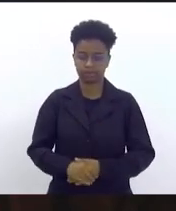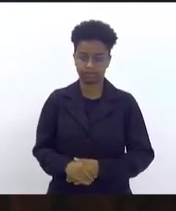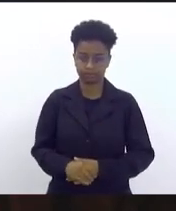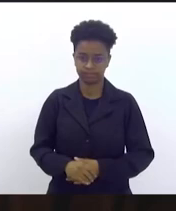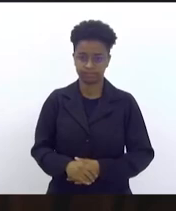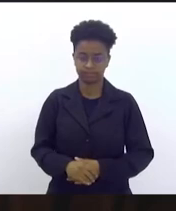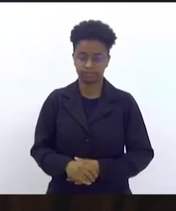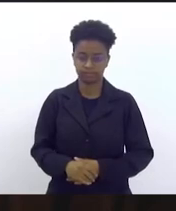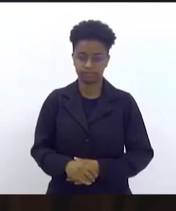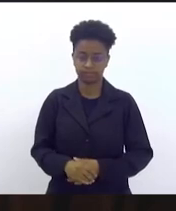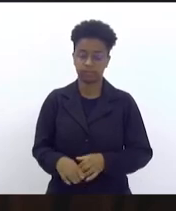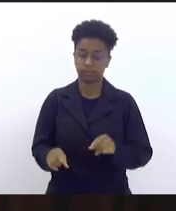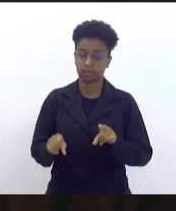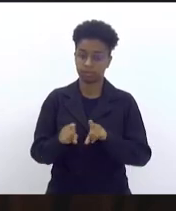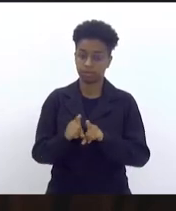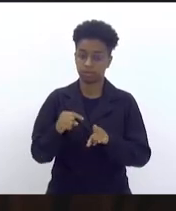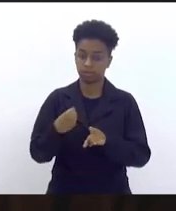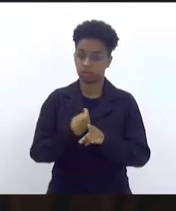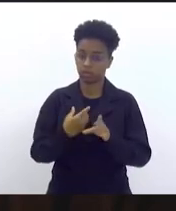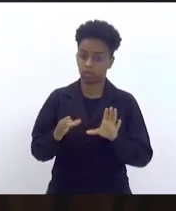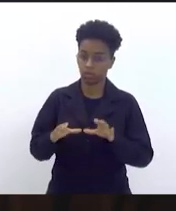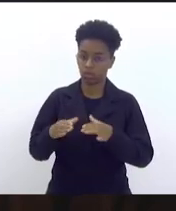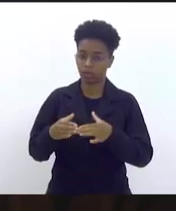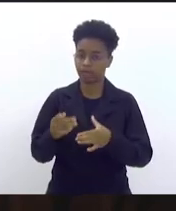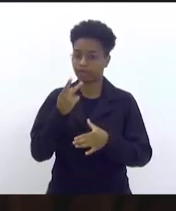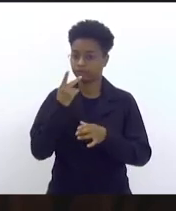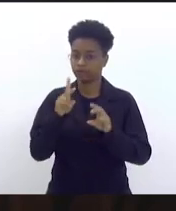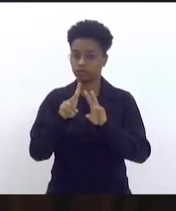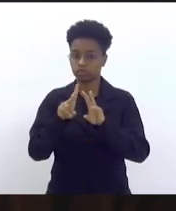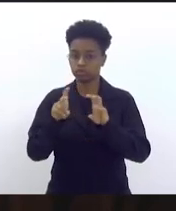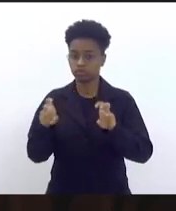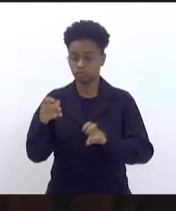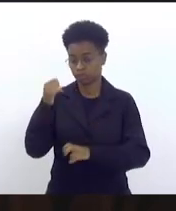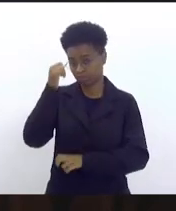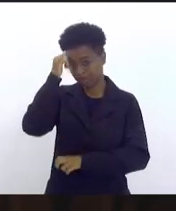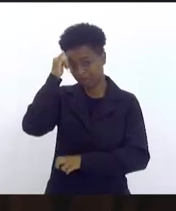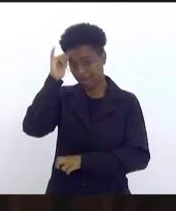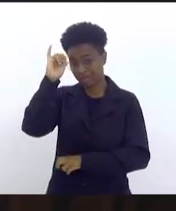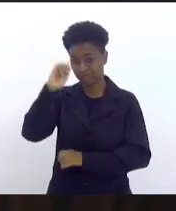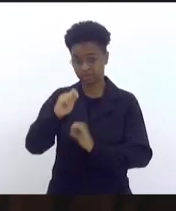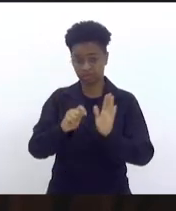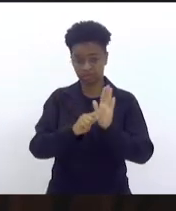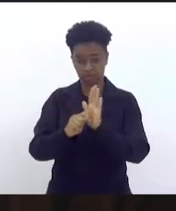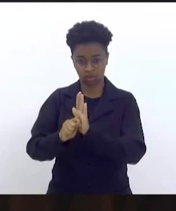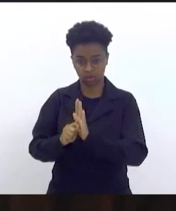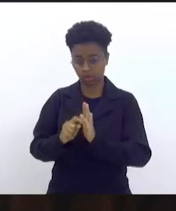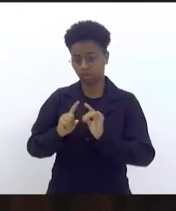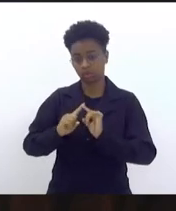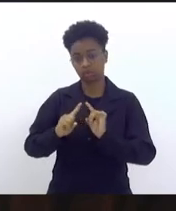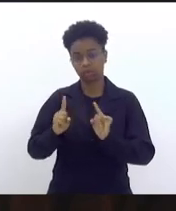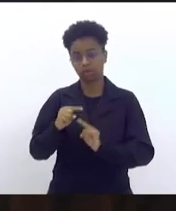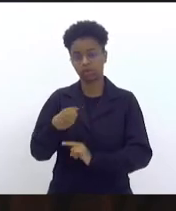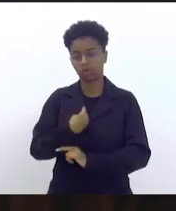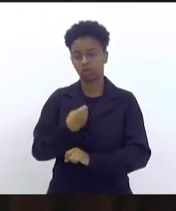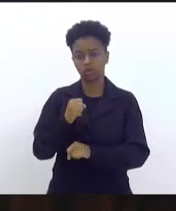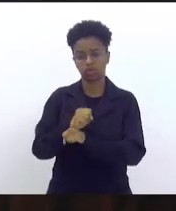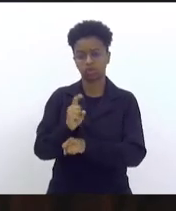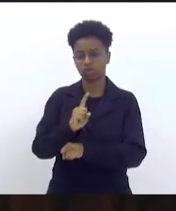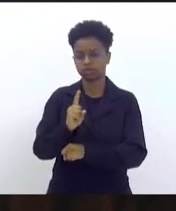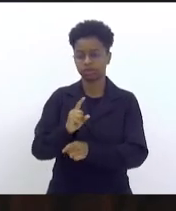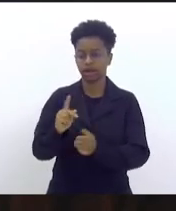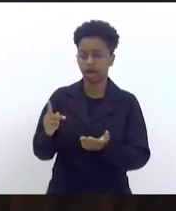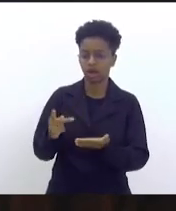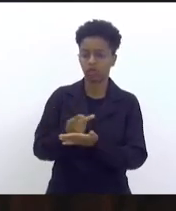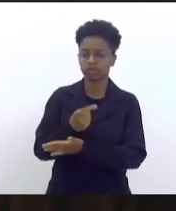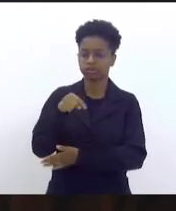a nossa comissão se trata da prevenção Então não vamos esperar que a tragédia aconteça para que venhamos